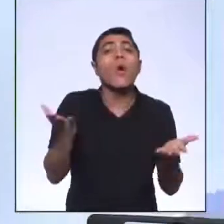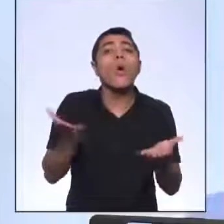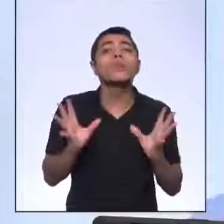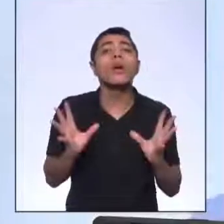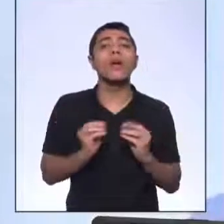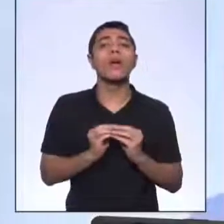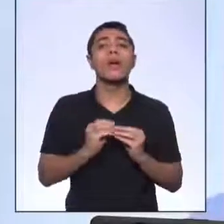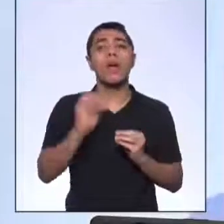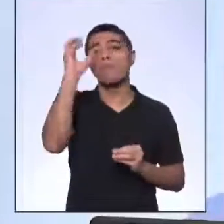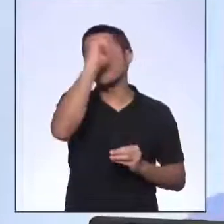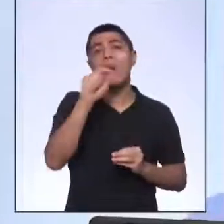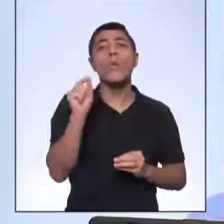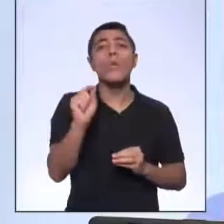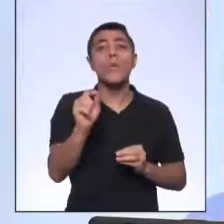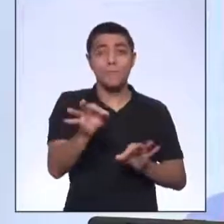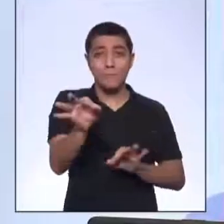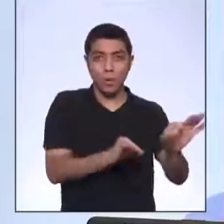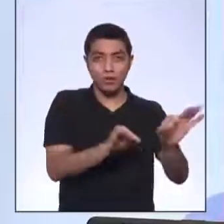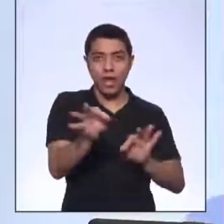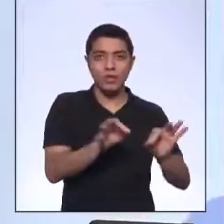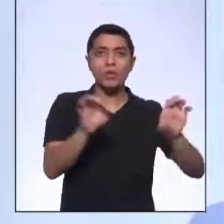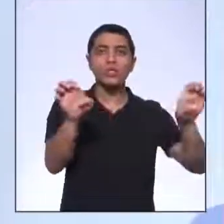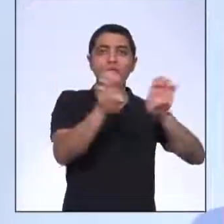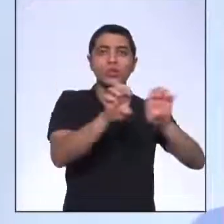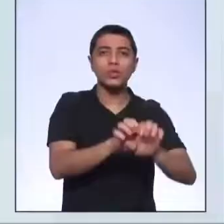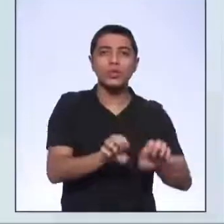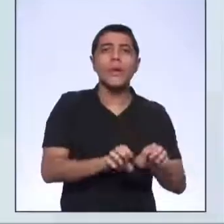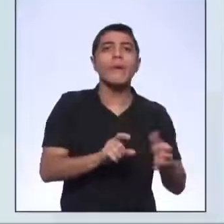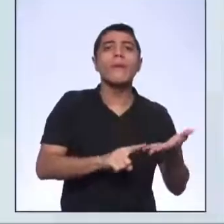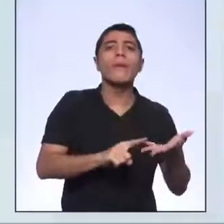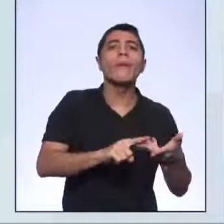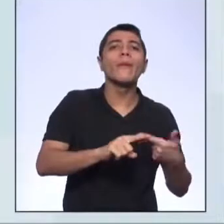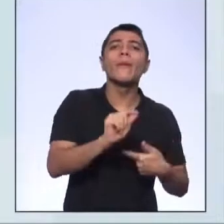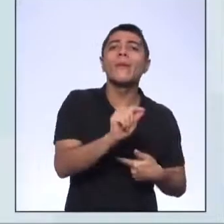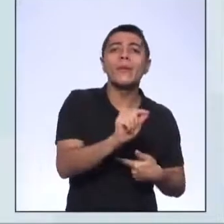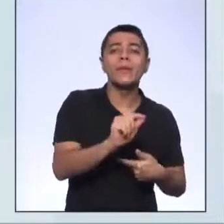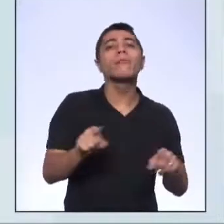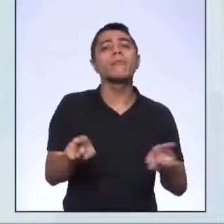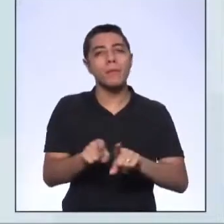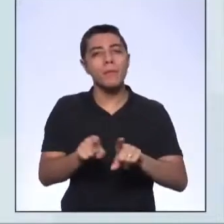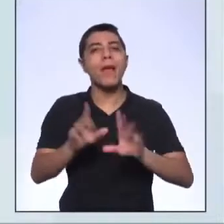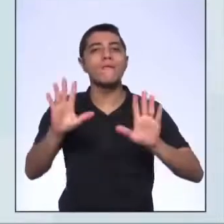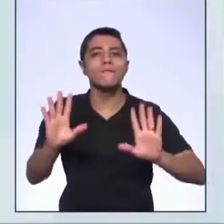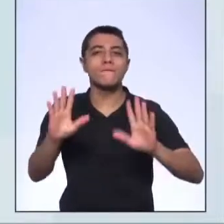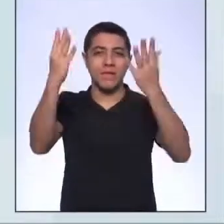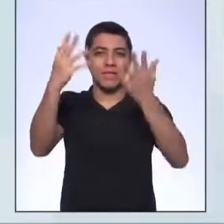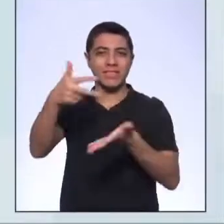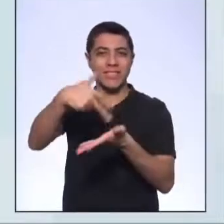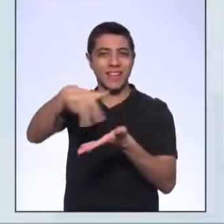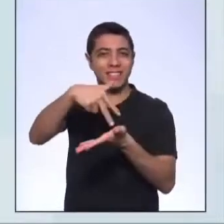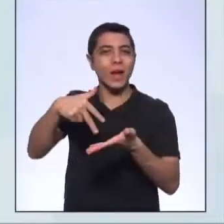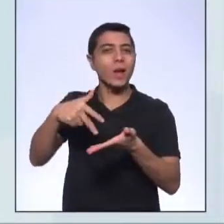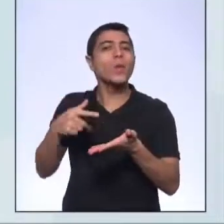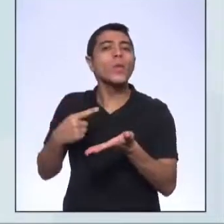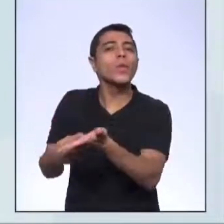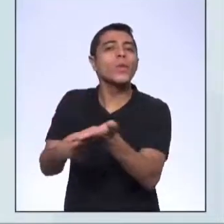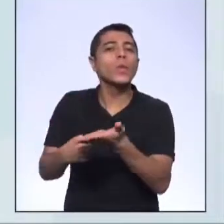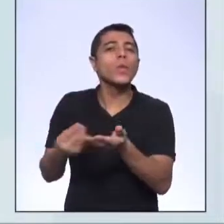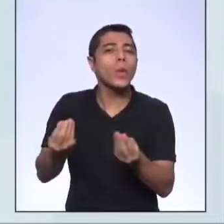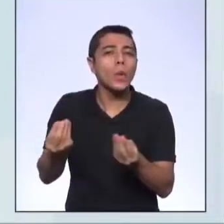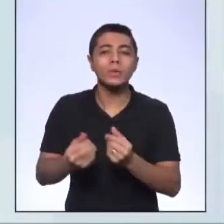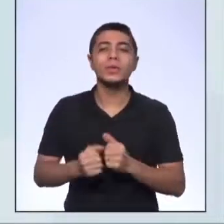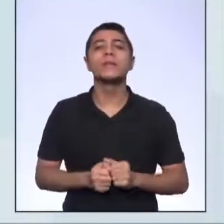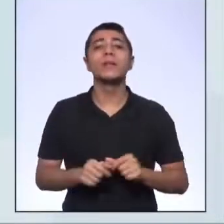os elementos estruturantes em projeto sobre os festivais de dança profissionais e estudantes x sobre espaços expositivos para dança e